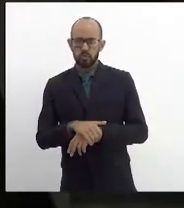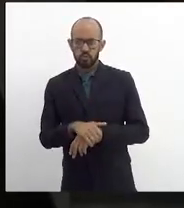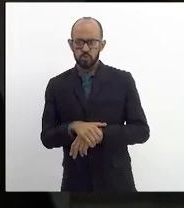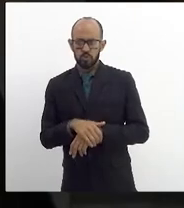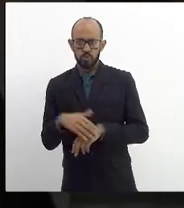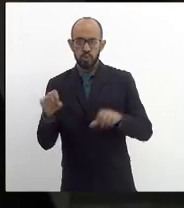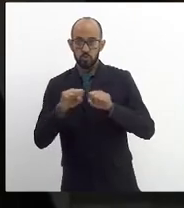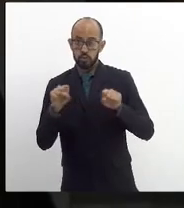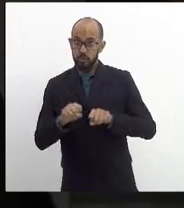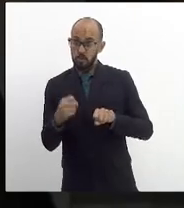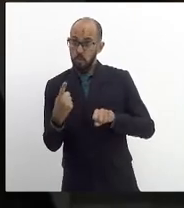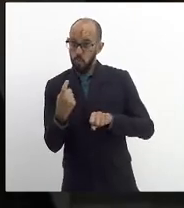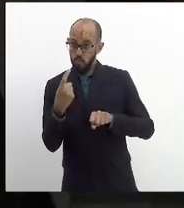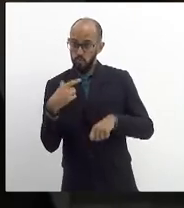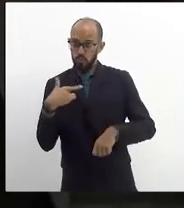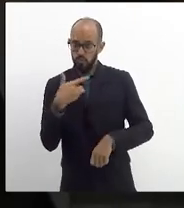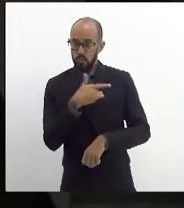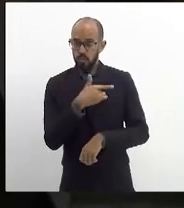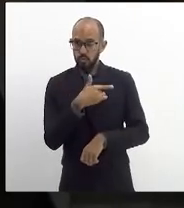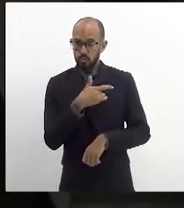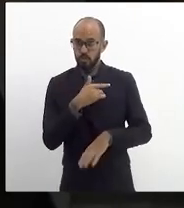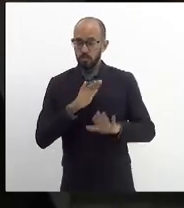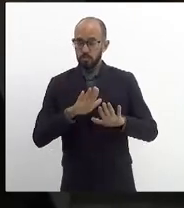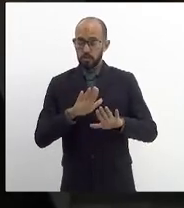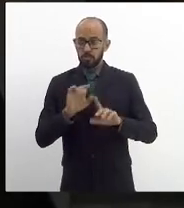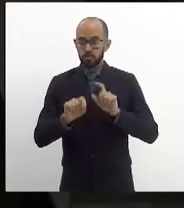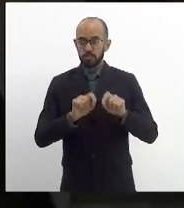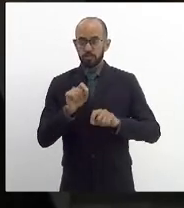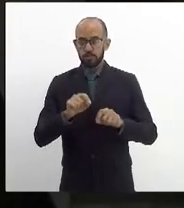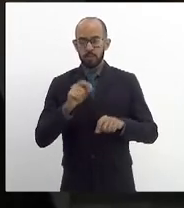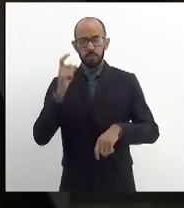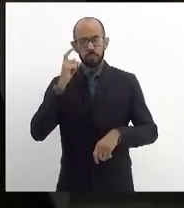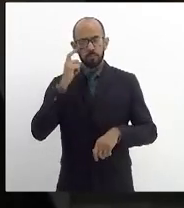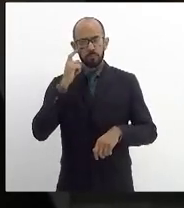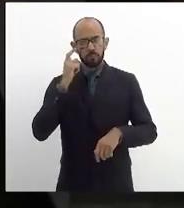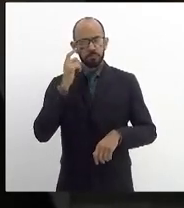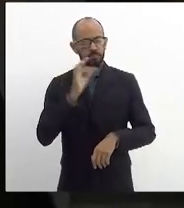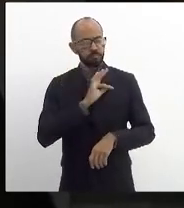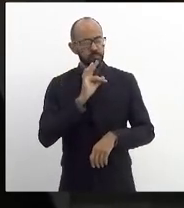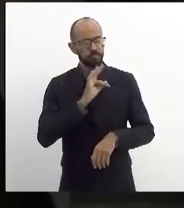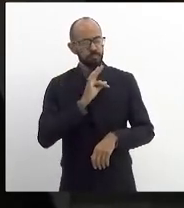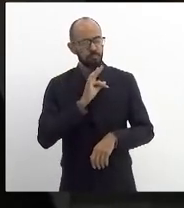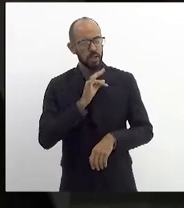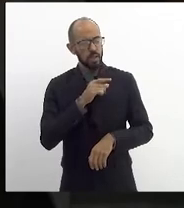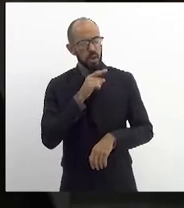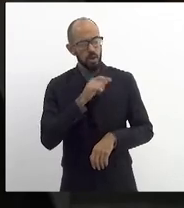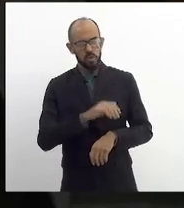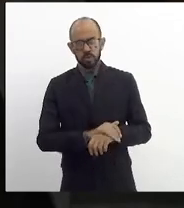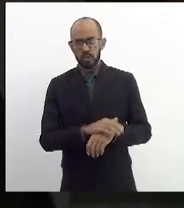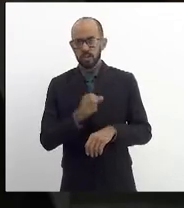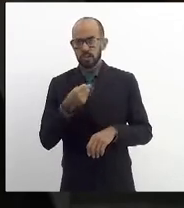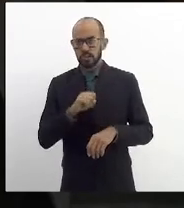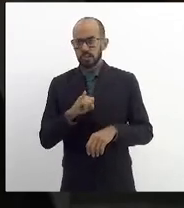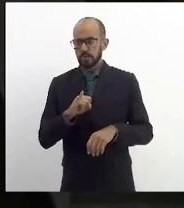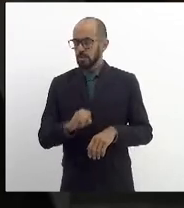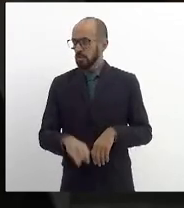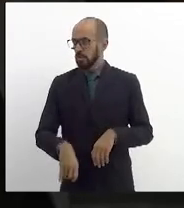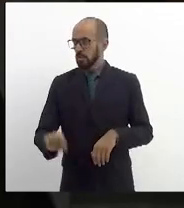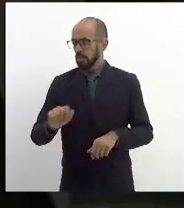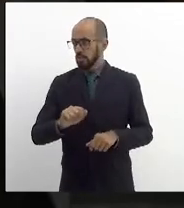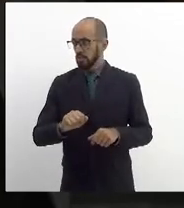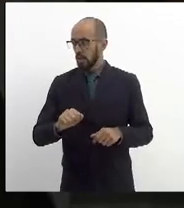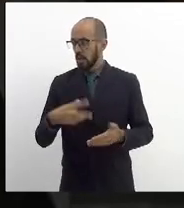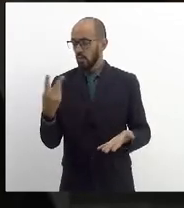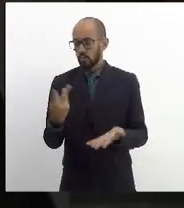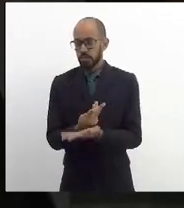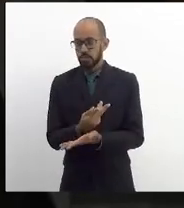Saúde é mas imagina deputada Martha Rocha se da noite para o dia